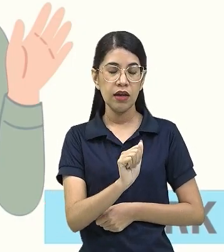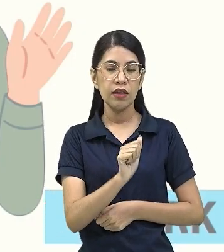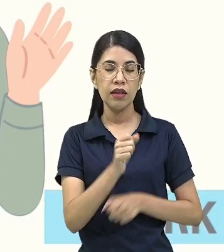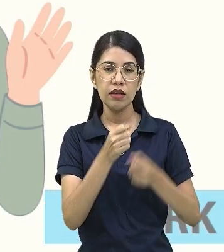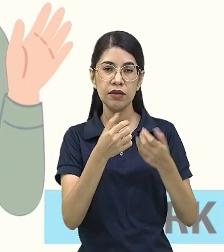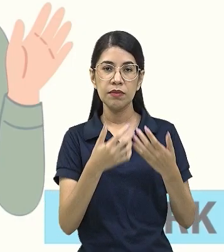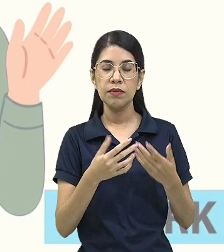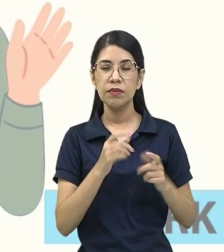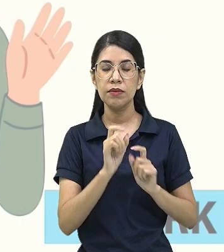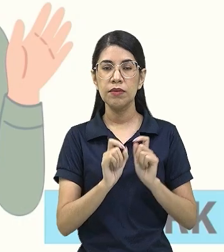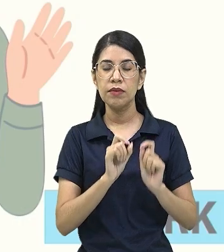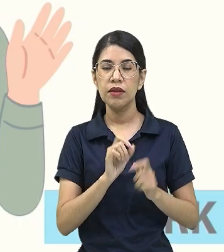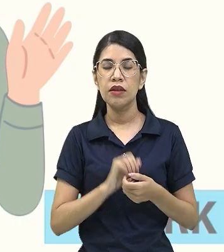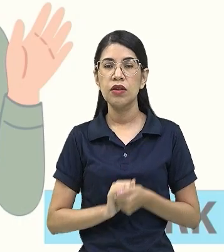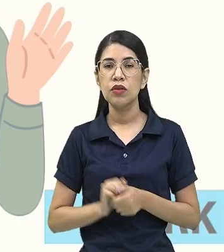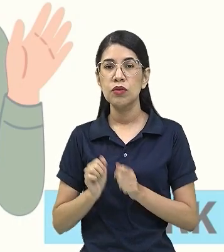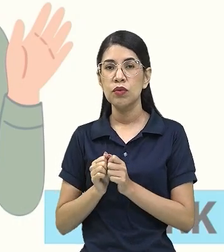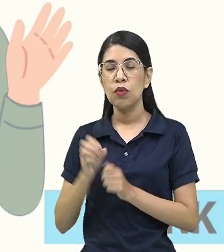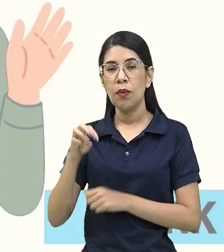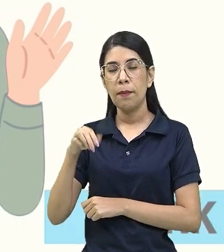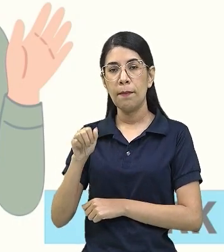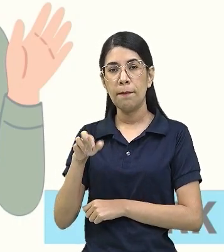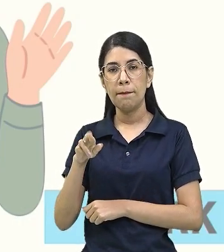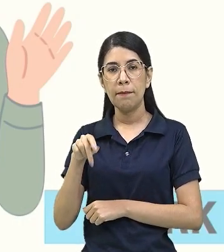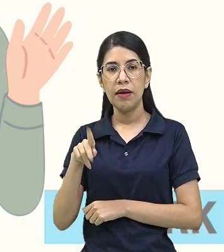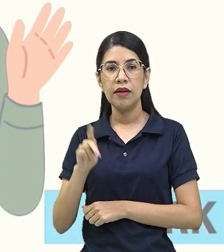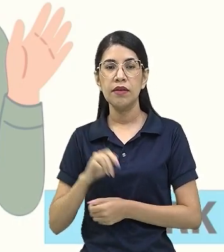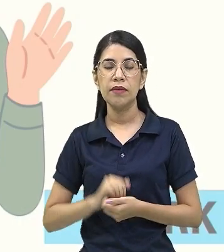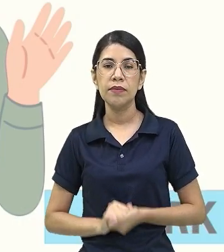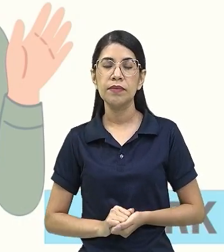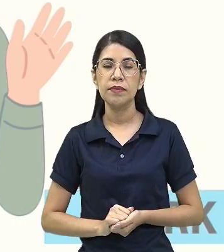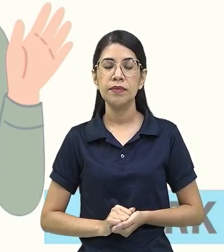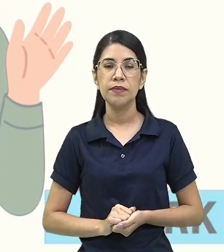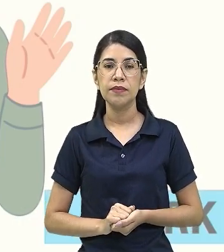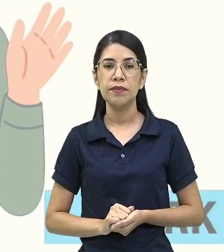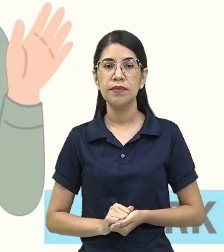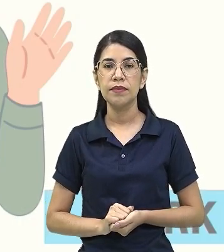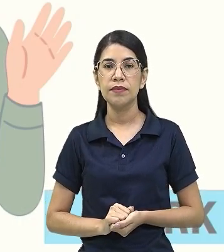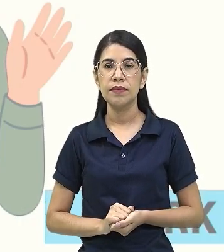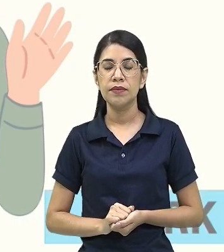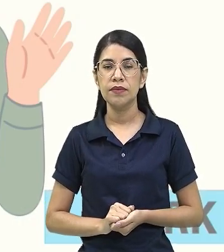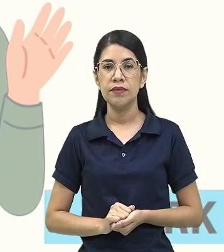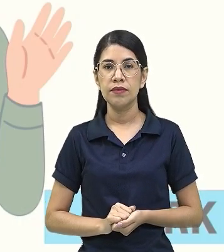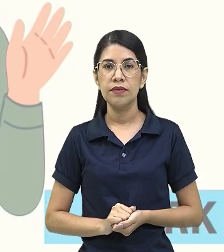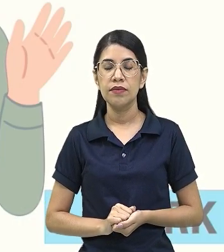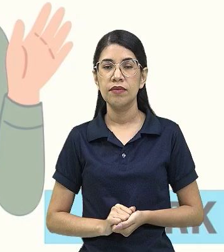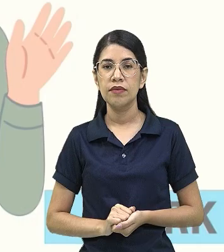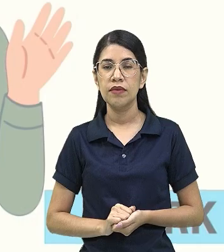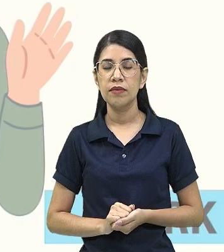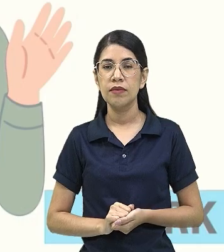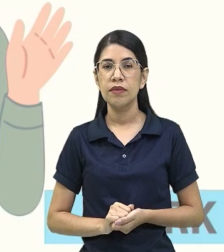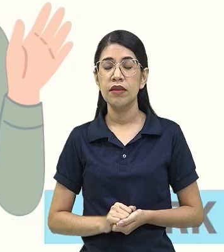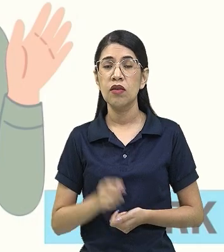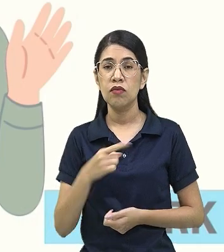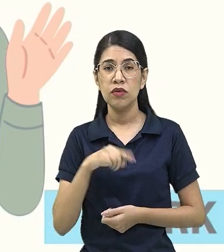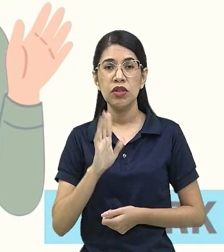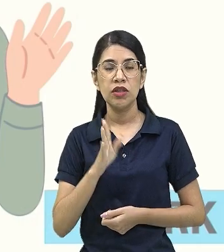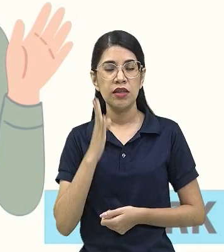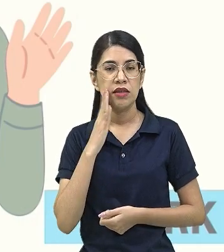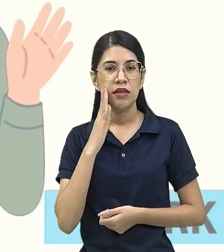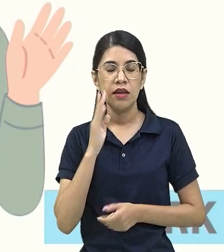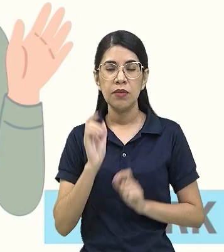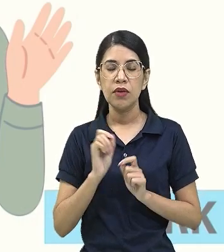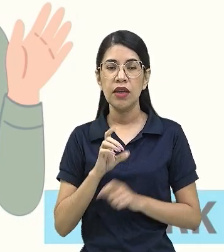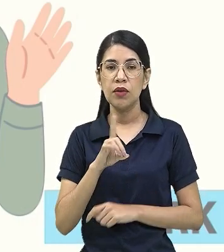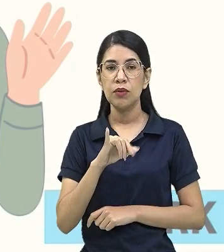Mark a seguinte coisa. Hey, Mark, what did you do yesterday? Então, você já sabe aqui, né, que o